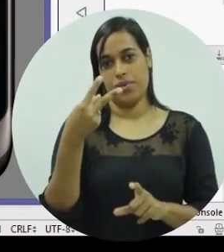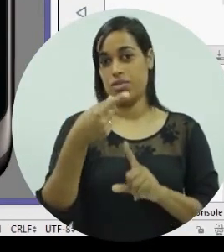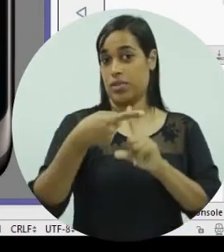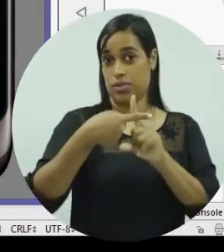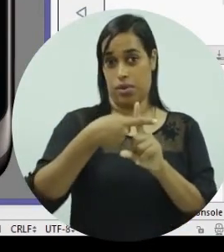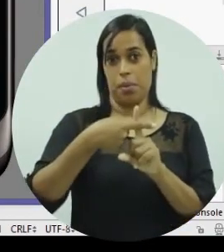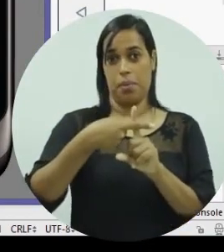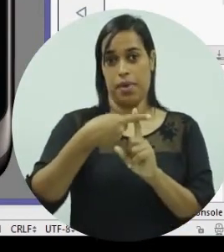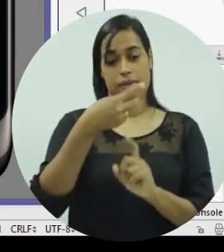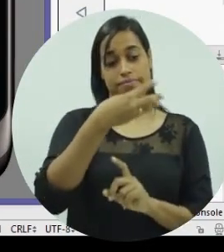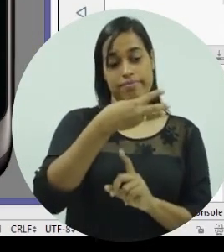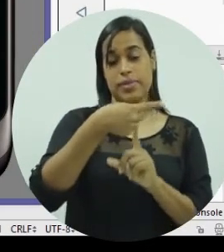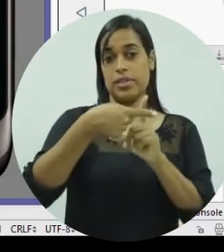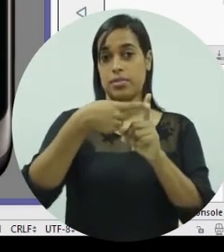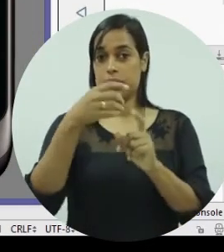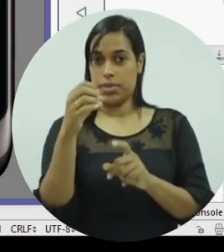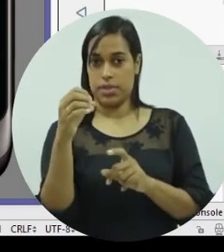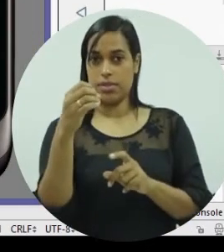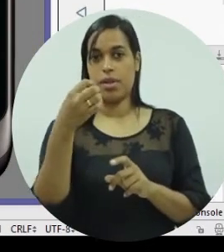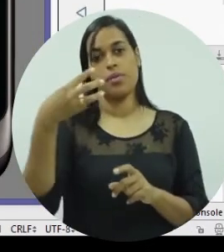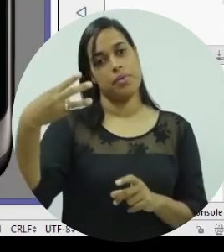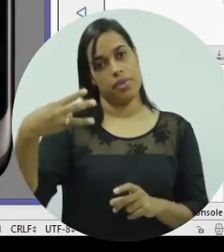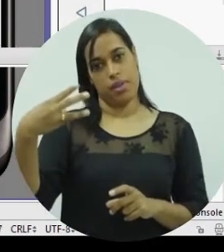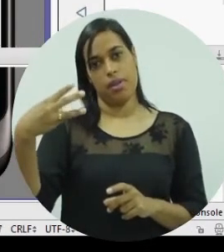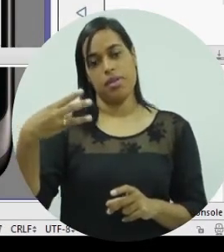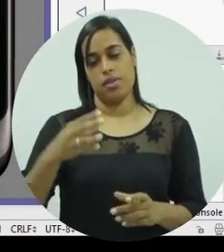soma. 3 mais 0, 3.